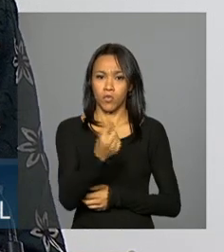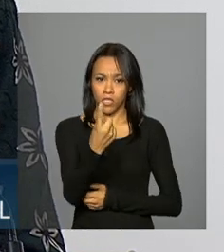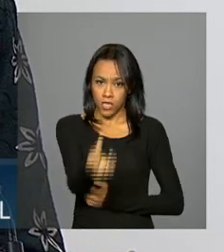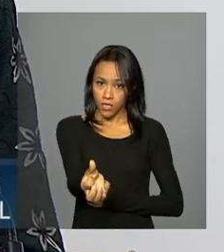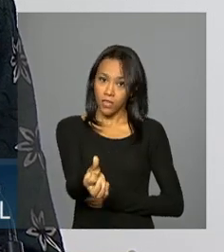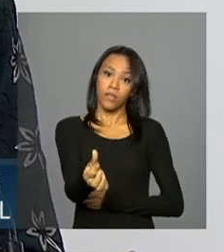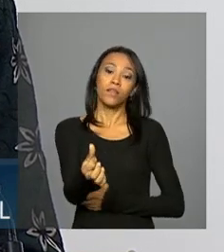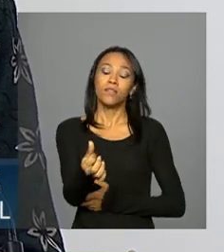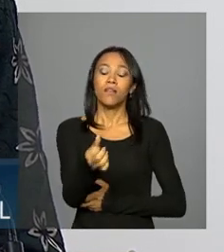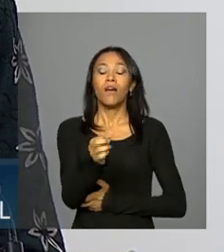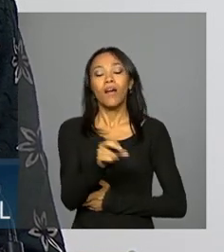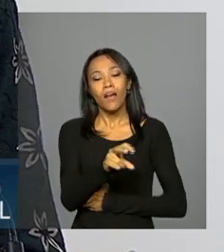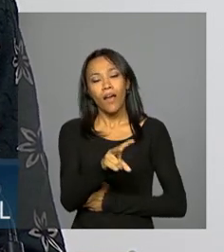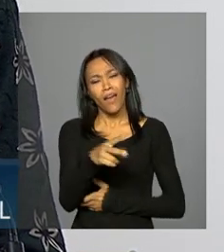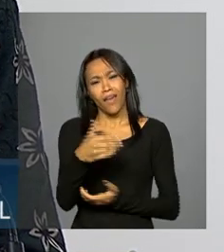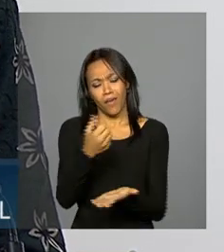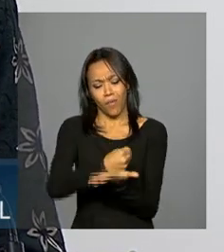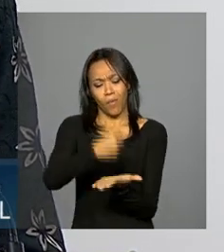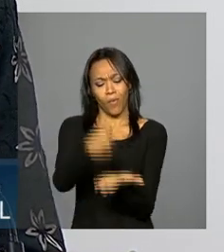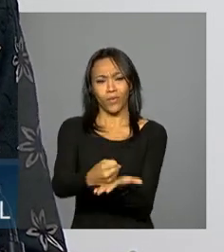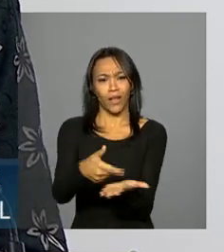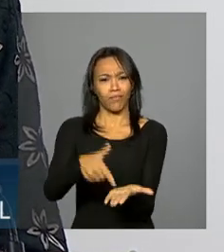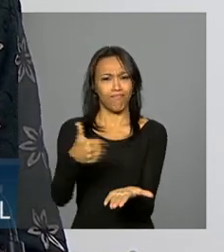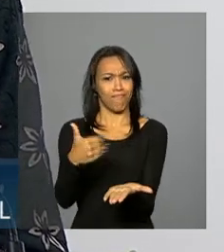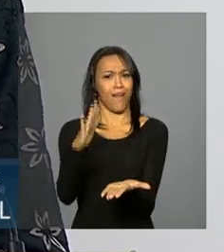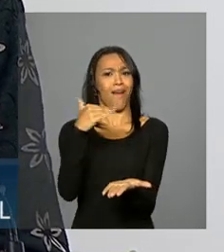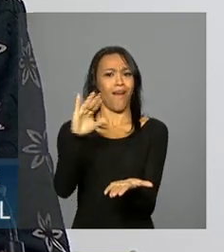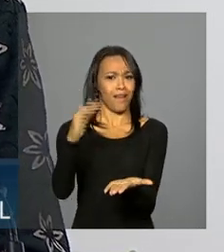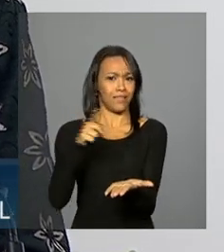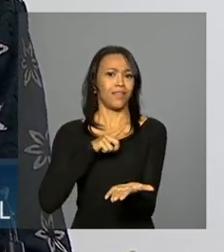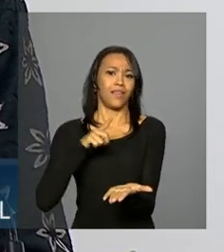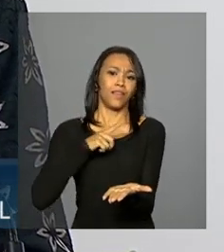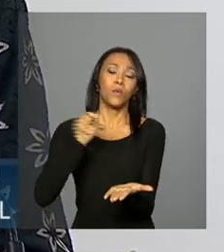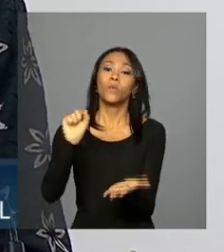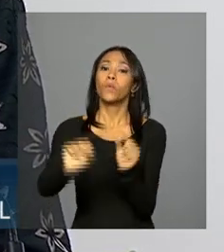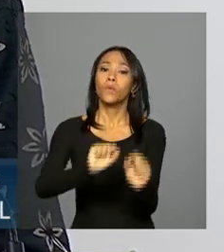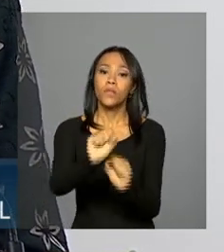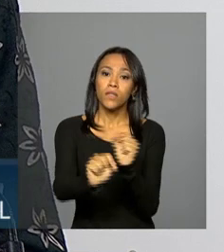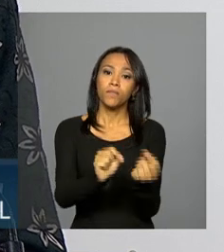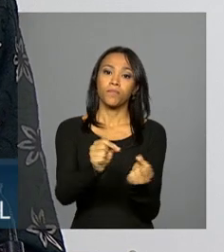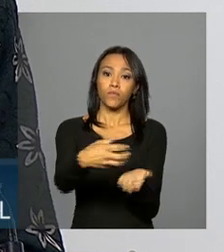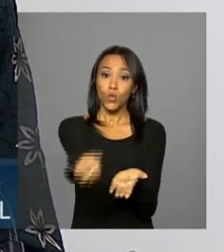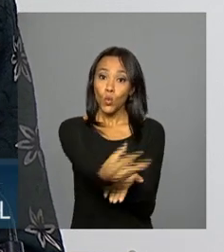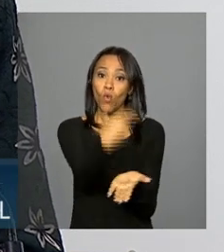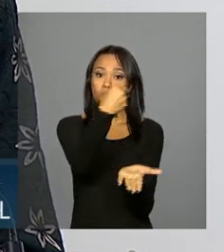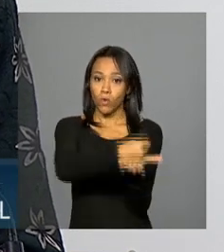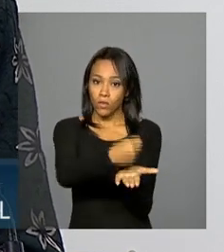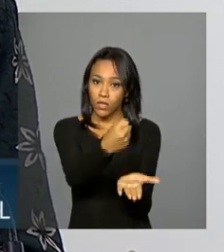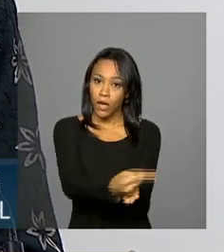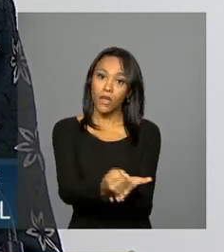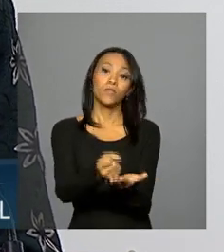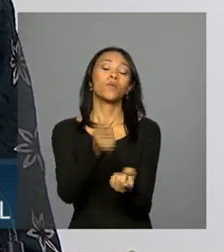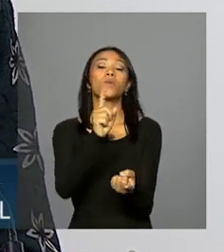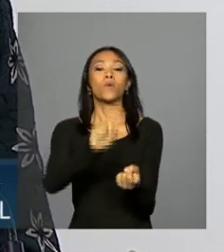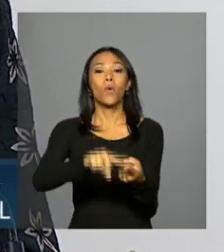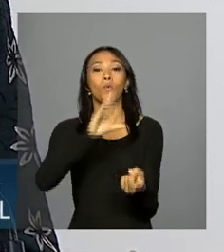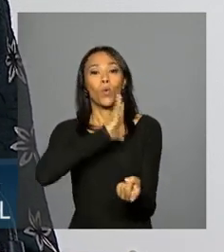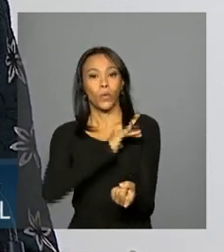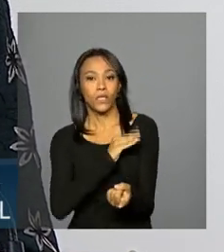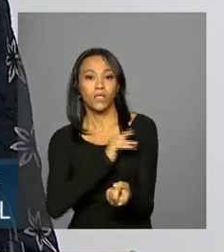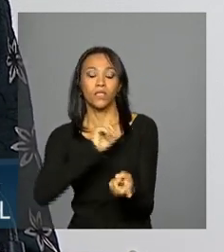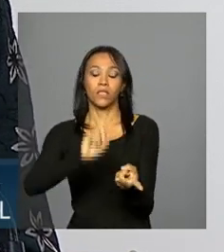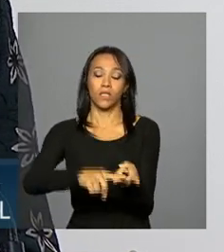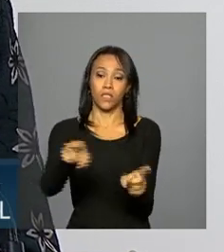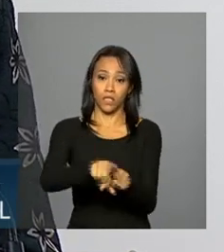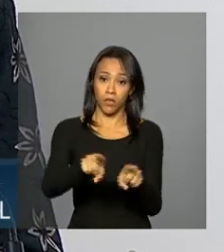2016 irá além desses contratos. Está prevista ainda a renovação do contrato do Corinthians e as